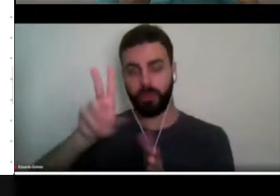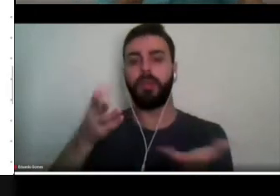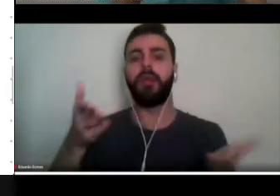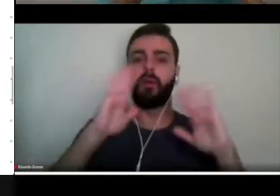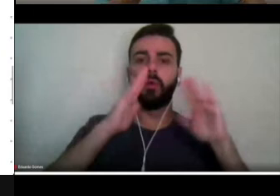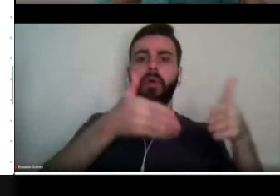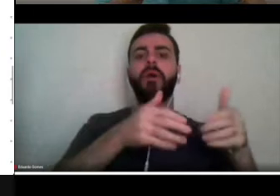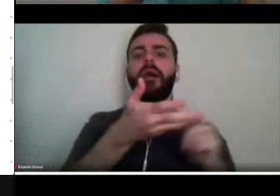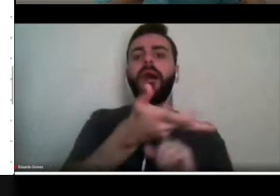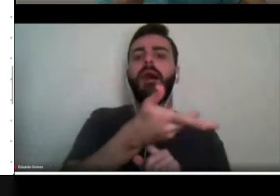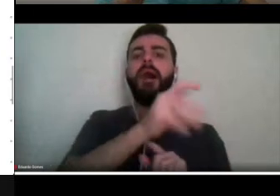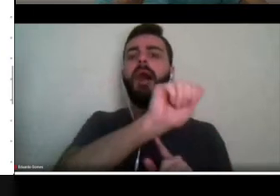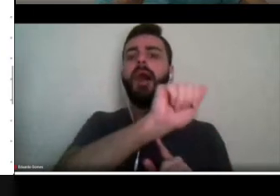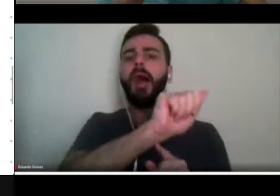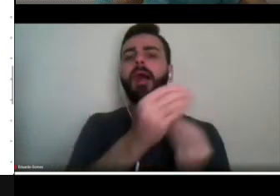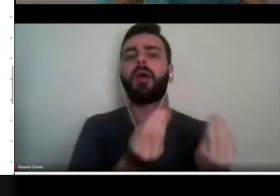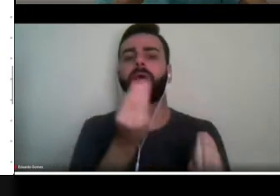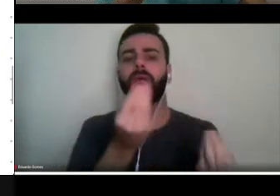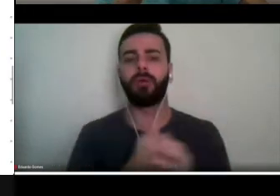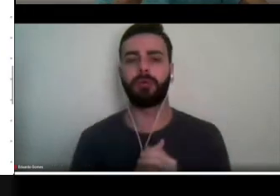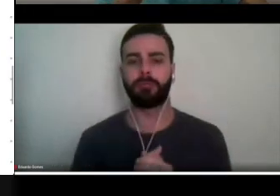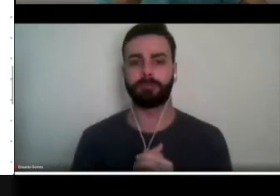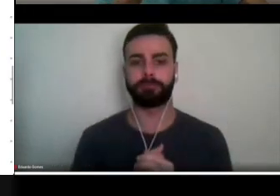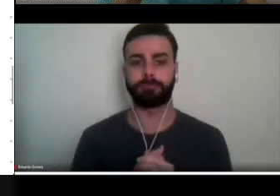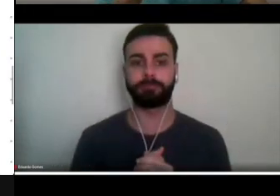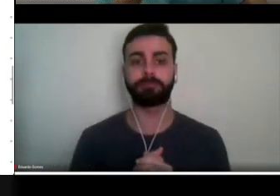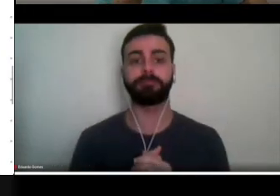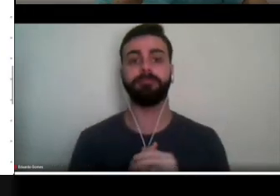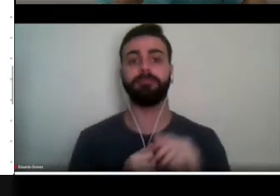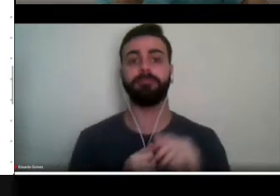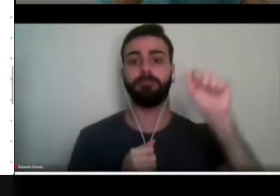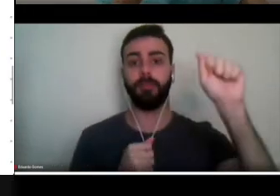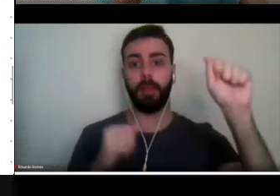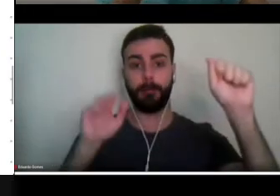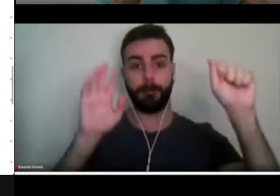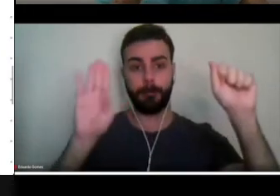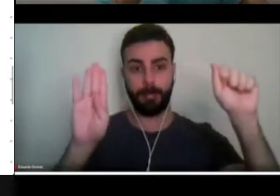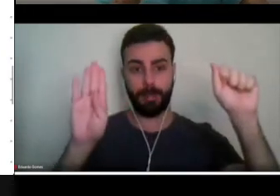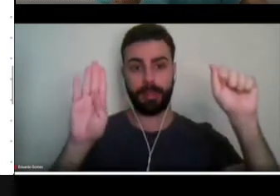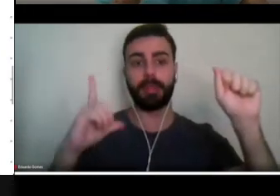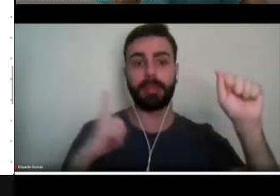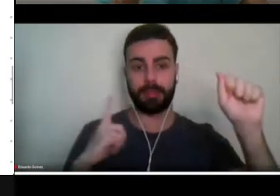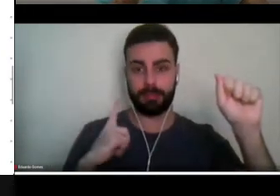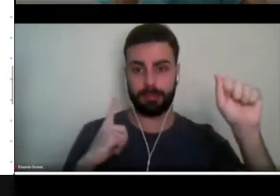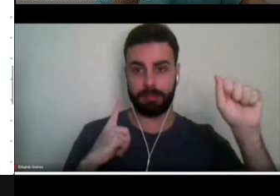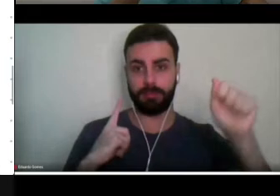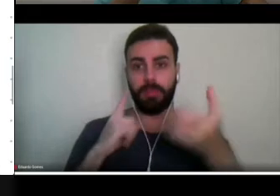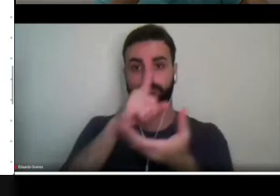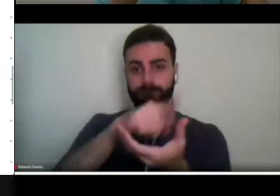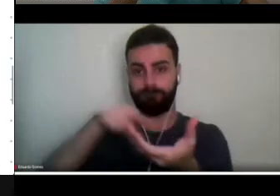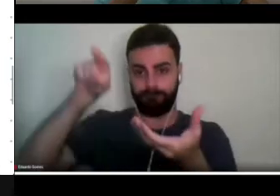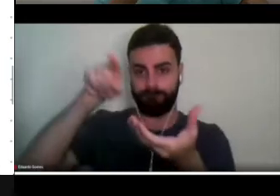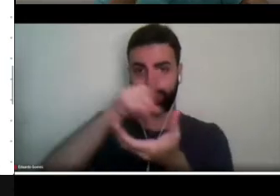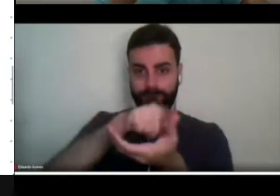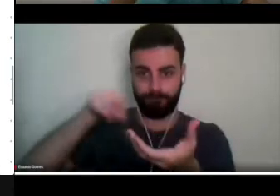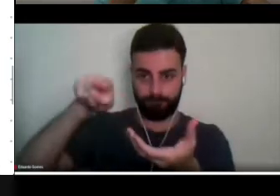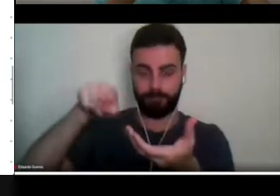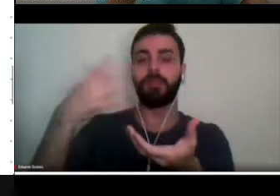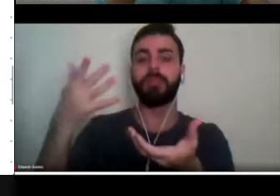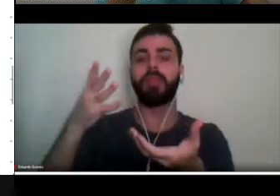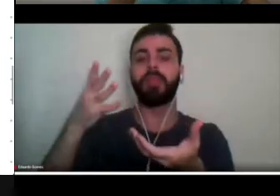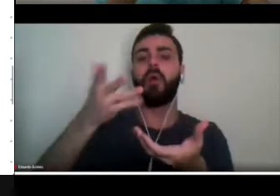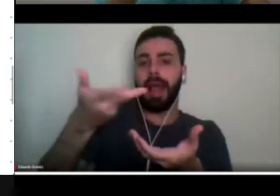uma concavidade positiva. Então, a aceleração é maior que zero. Porque a aceleração, né, é a